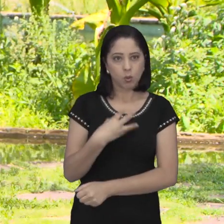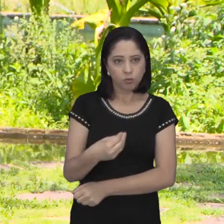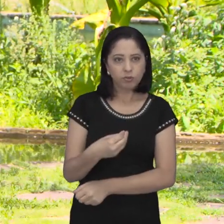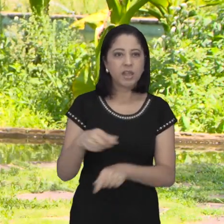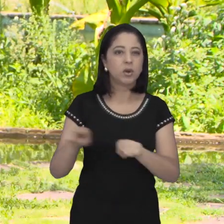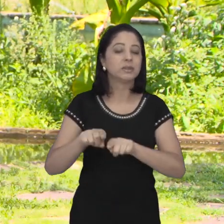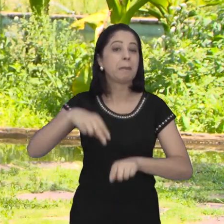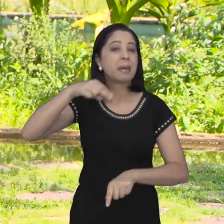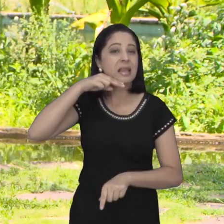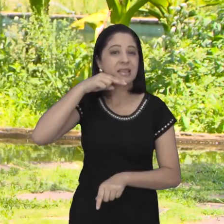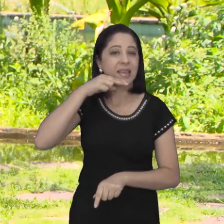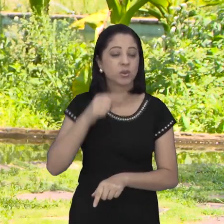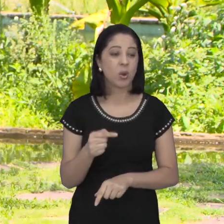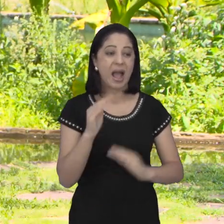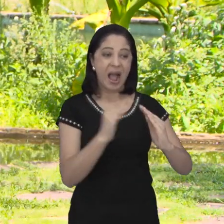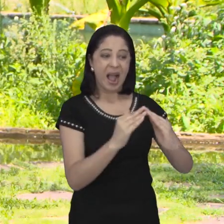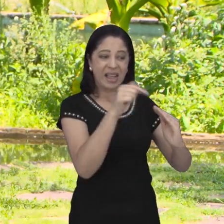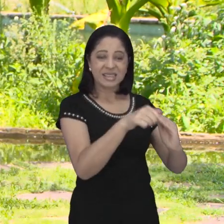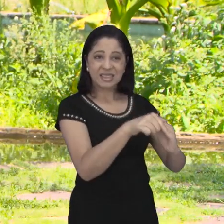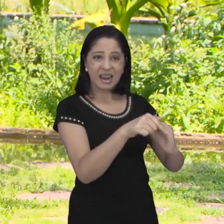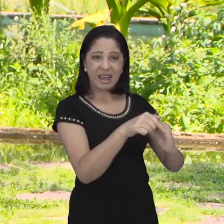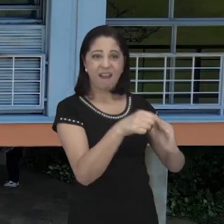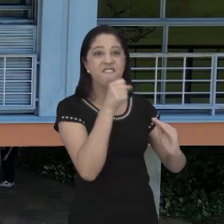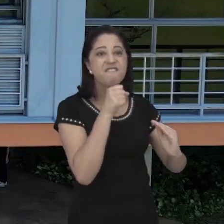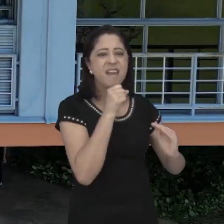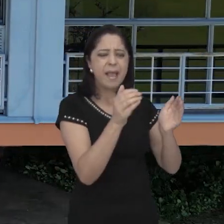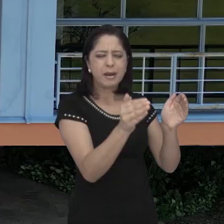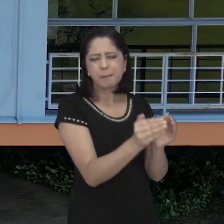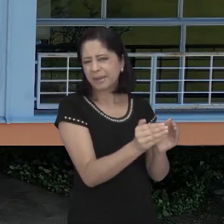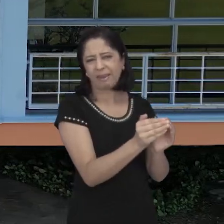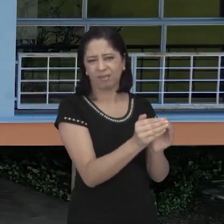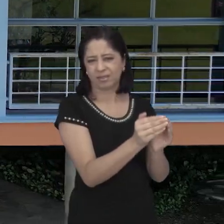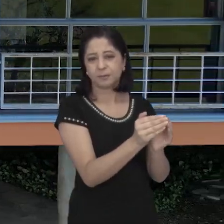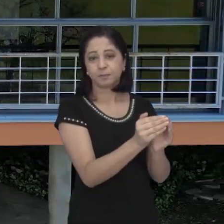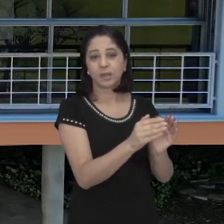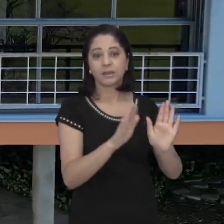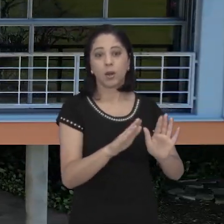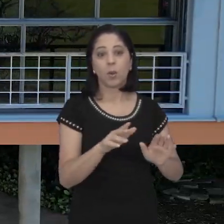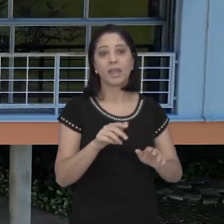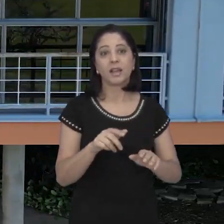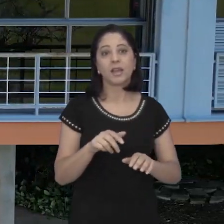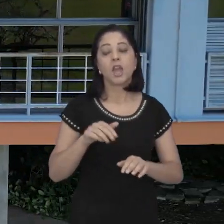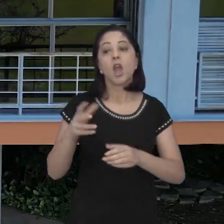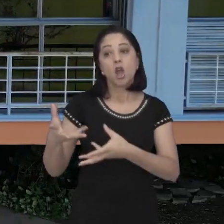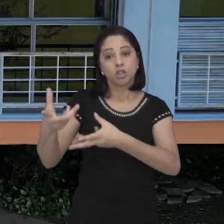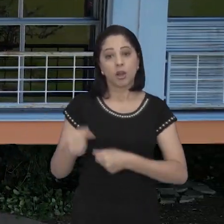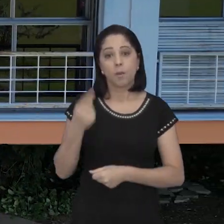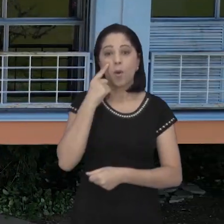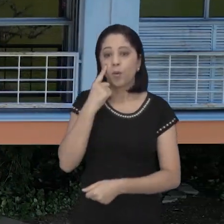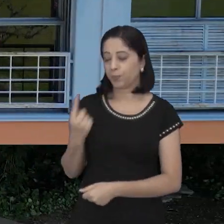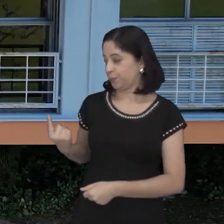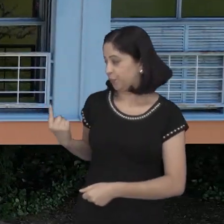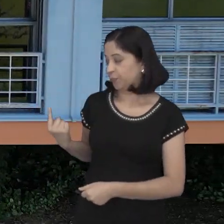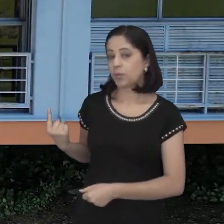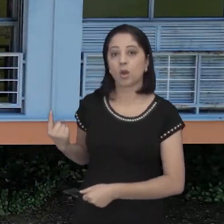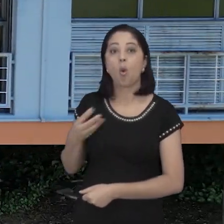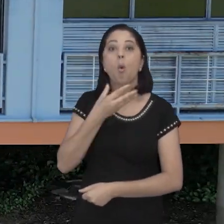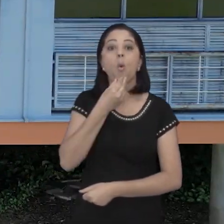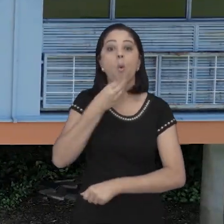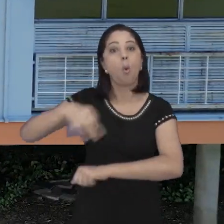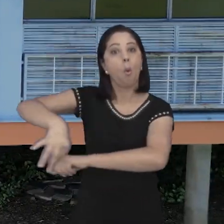clareza, mas nos quartos, se você abria a janela, você tinha a grade, ficava com a janela aberta e você